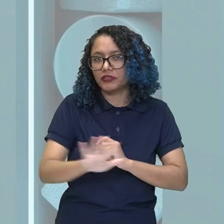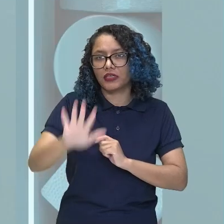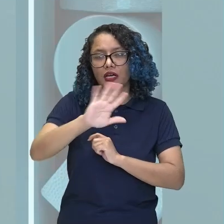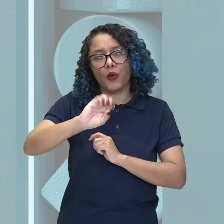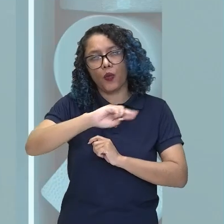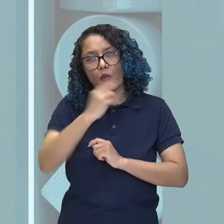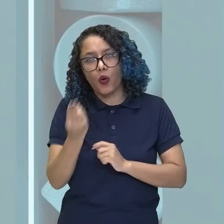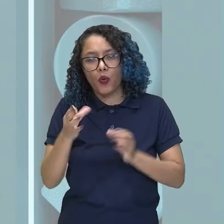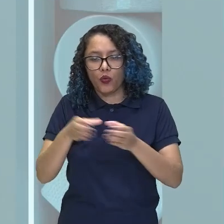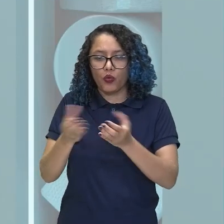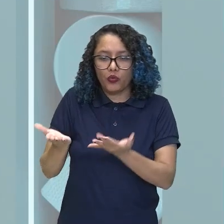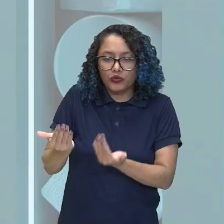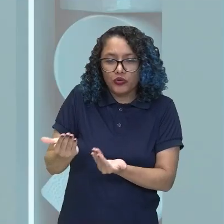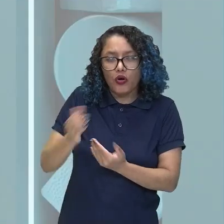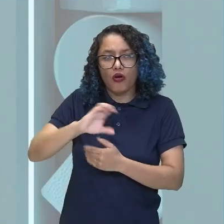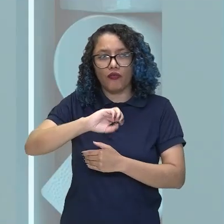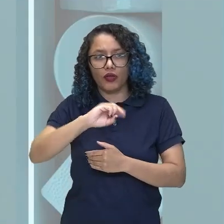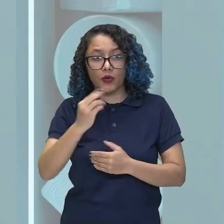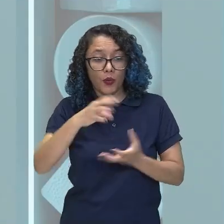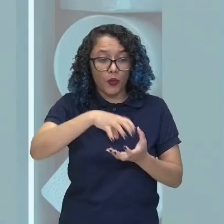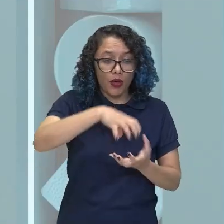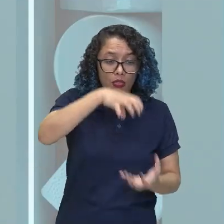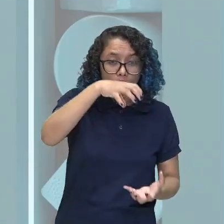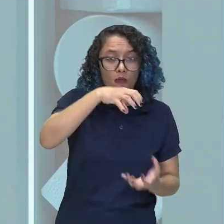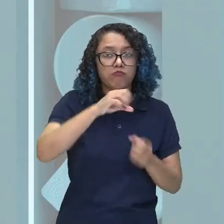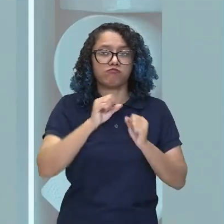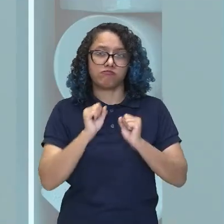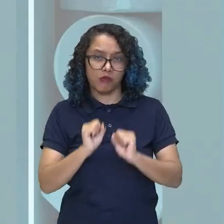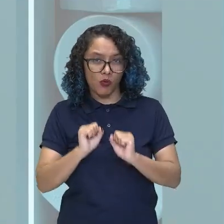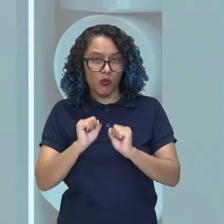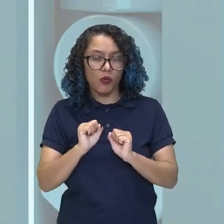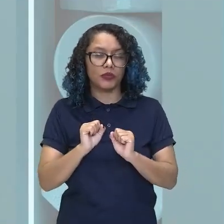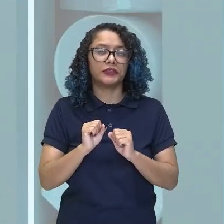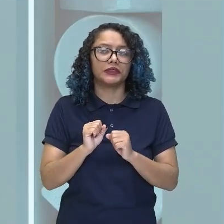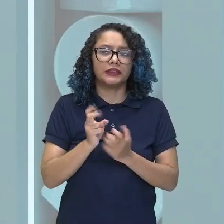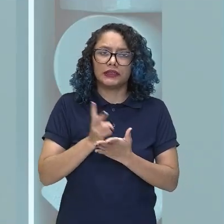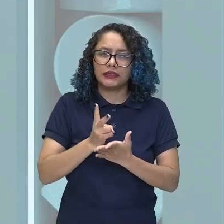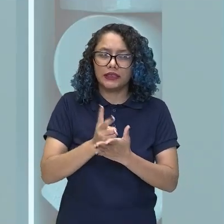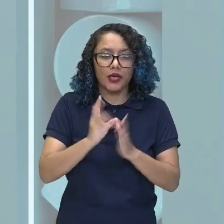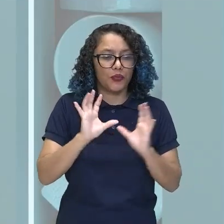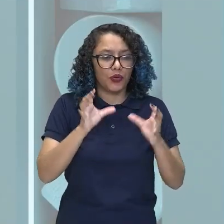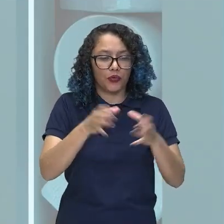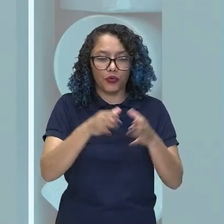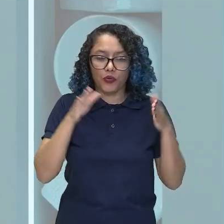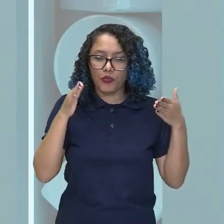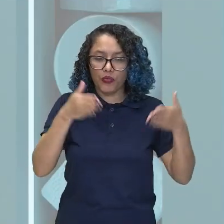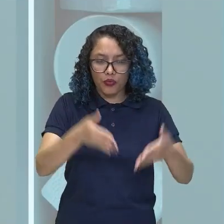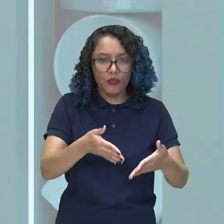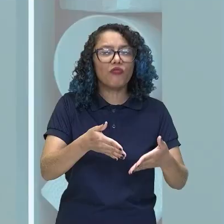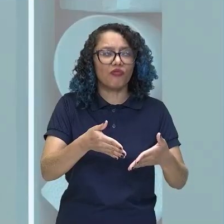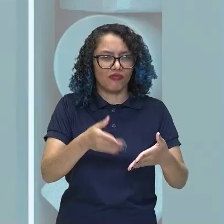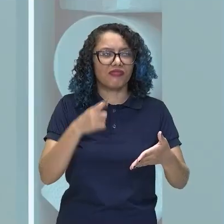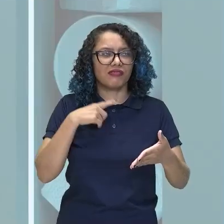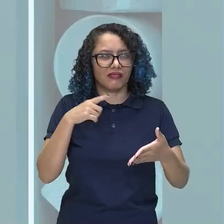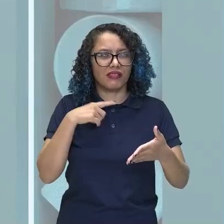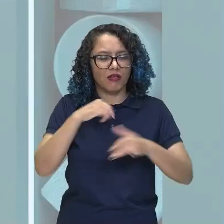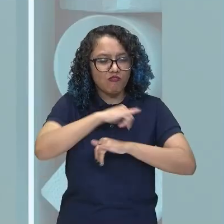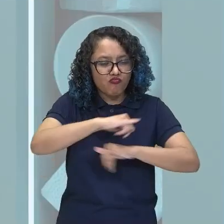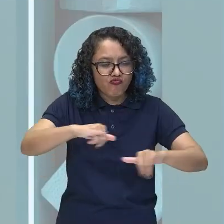os jovens, pode ser os adultos, Então, sempre vai ter ali um público-alvo que essa propaganda estará